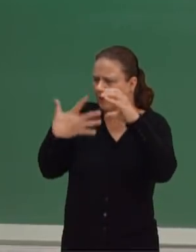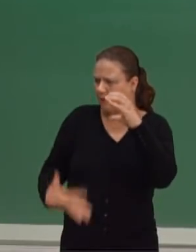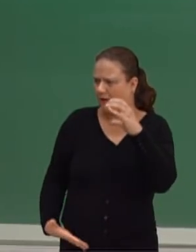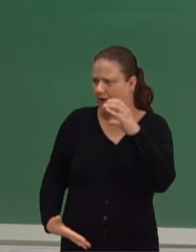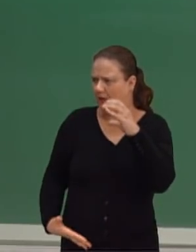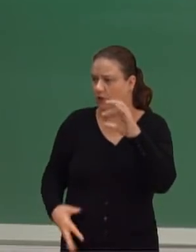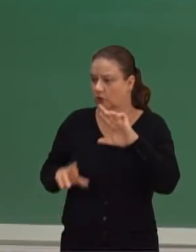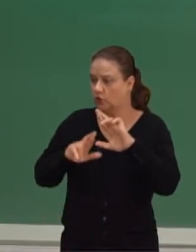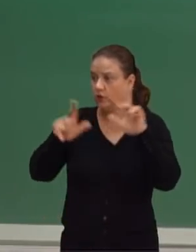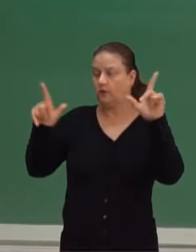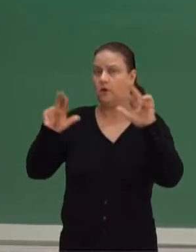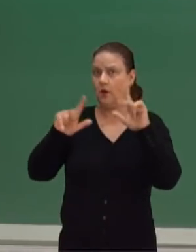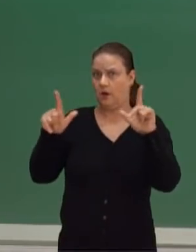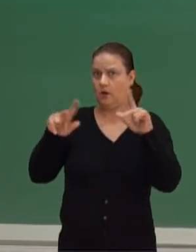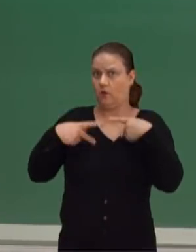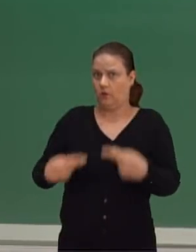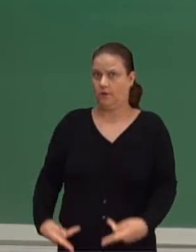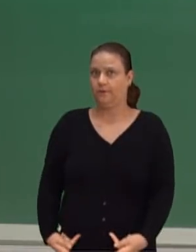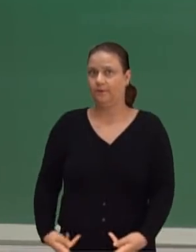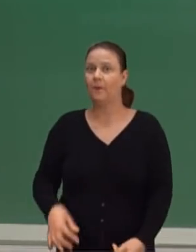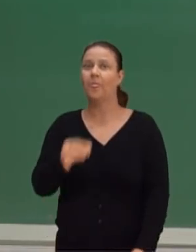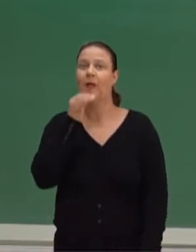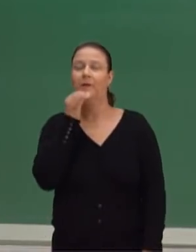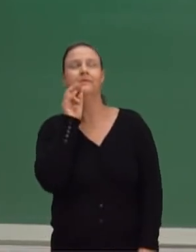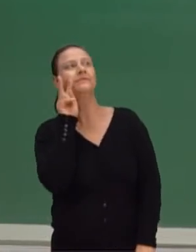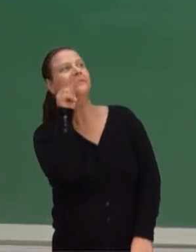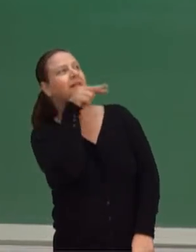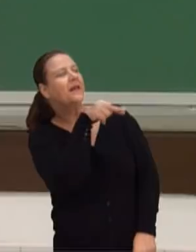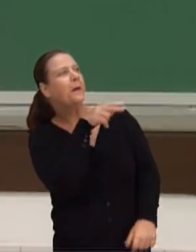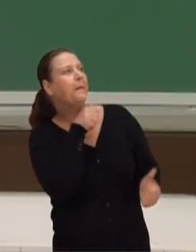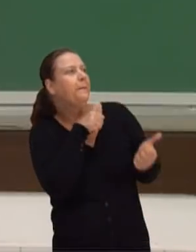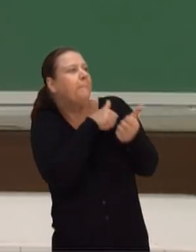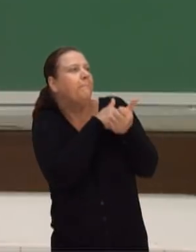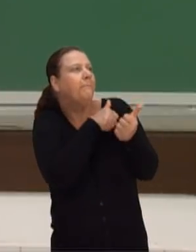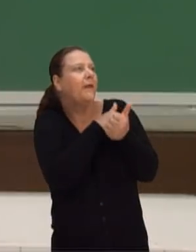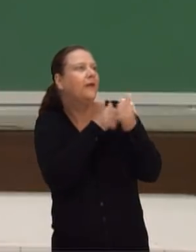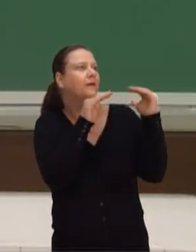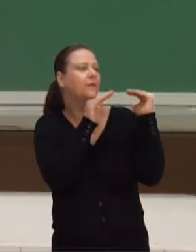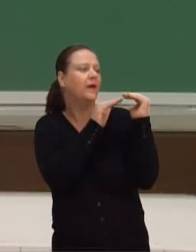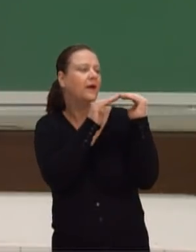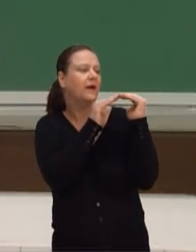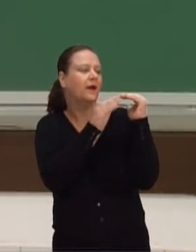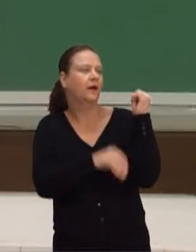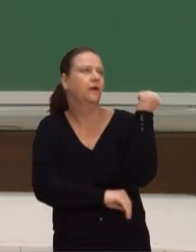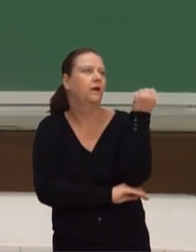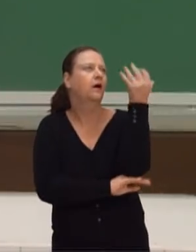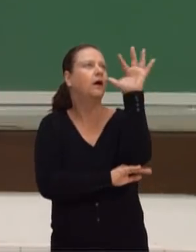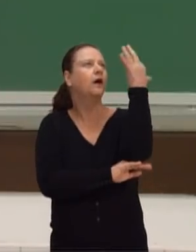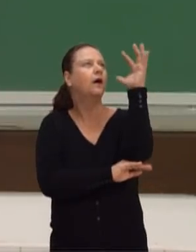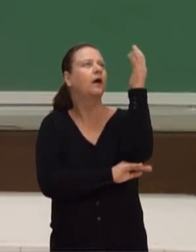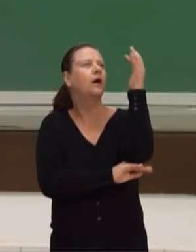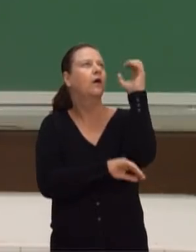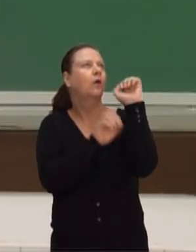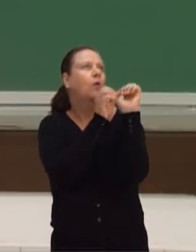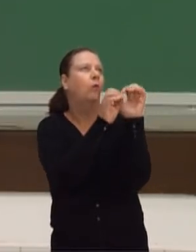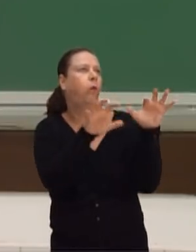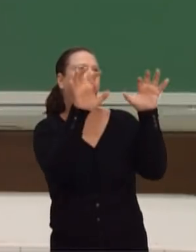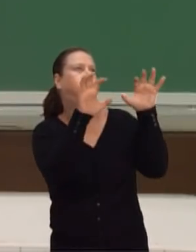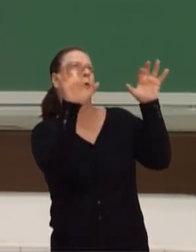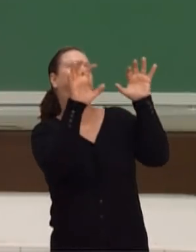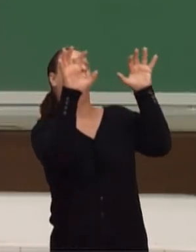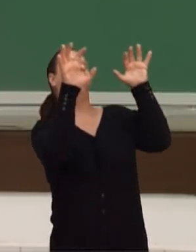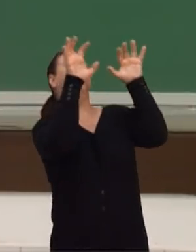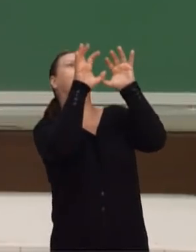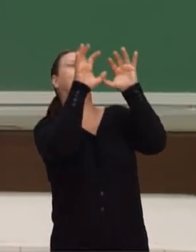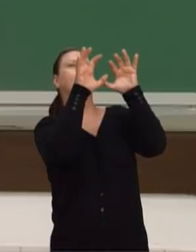viu lá na tua casa que uma árvore cresceu tanto que abraçou, fechou, deixou o poste de energia no meio